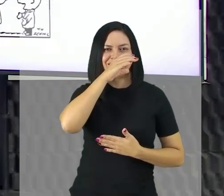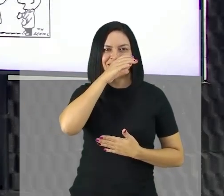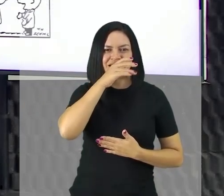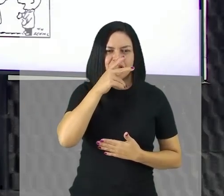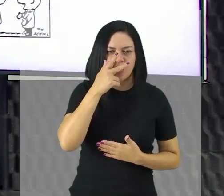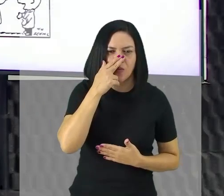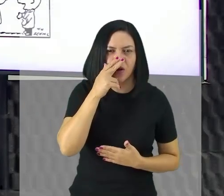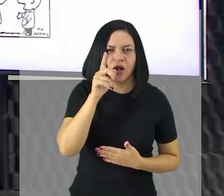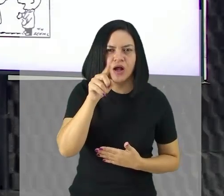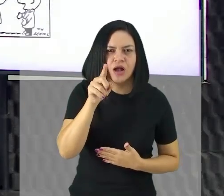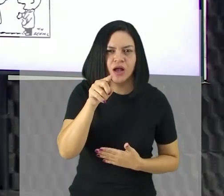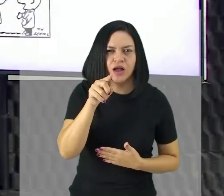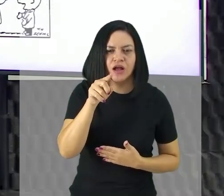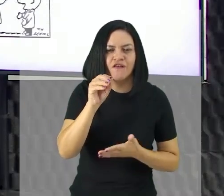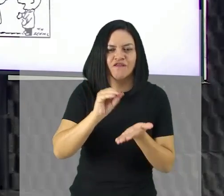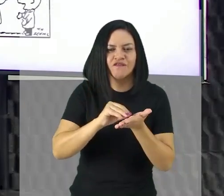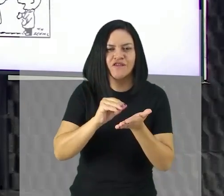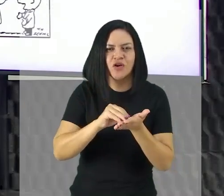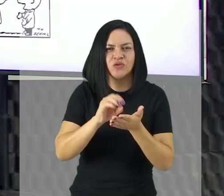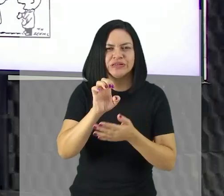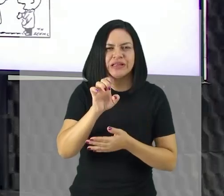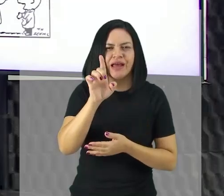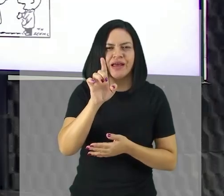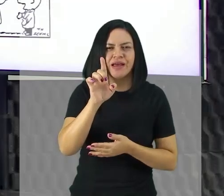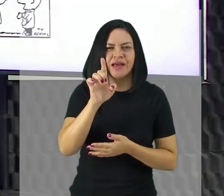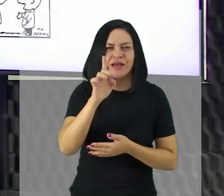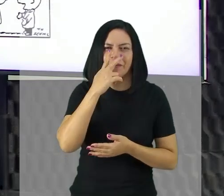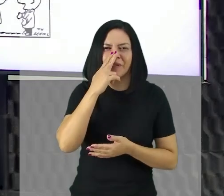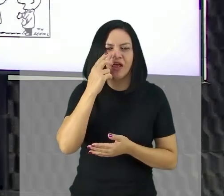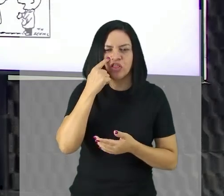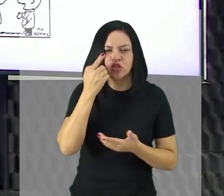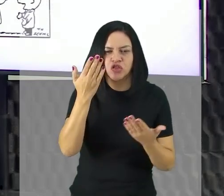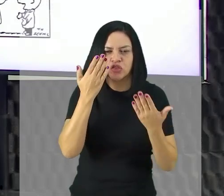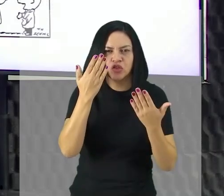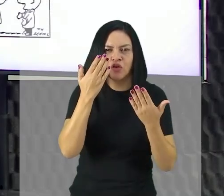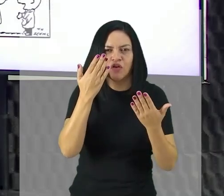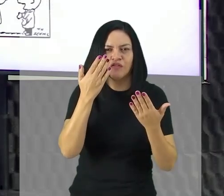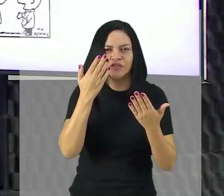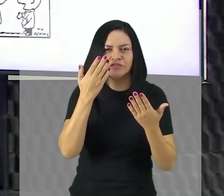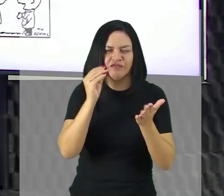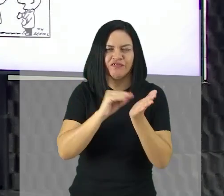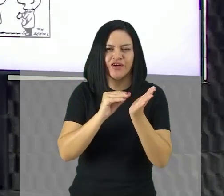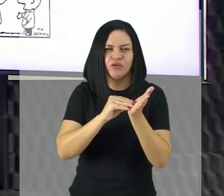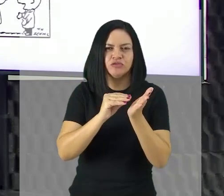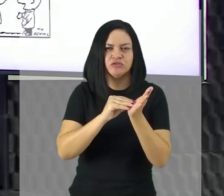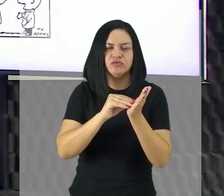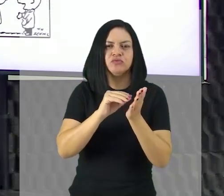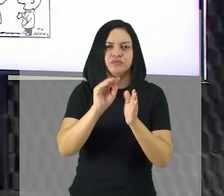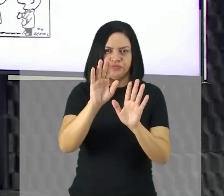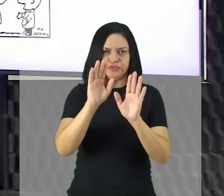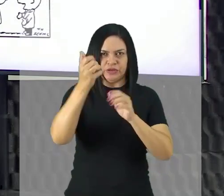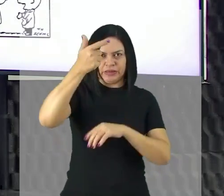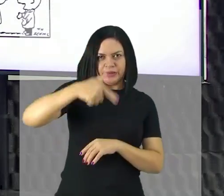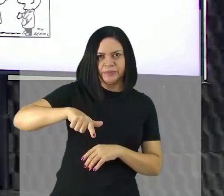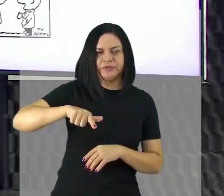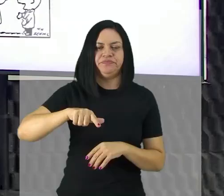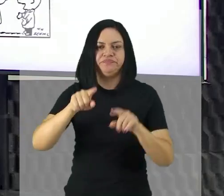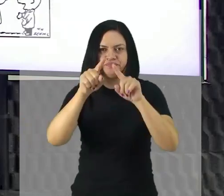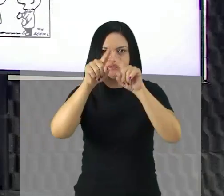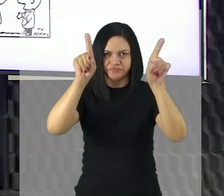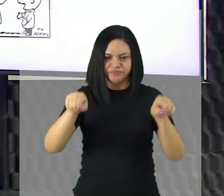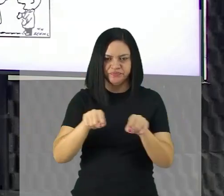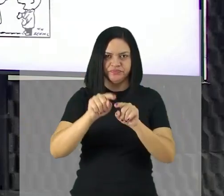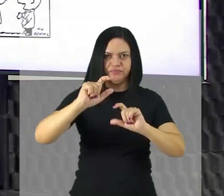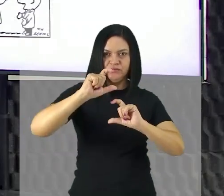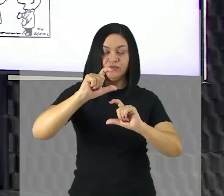que é o tá faltando, é o que não vi um sinalzinho ali. Então assim, ó, repetindo.